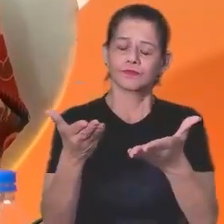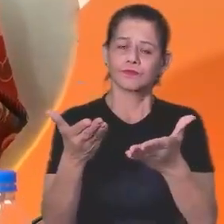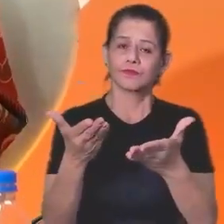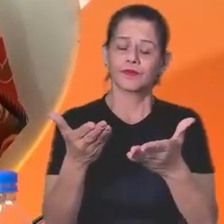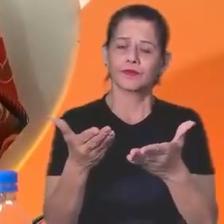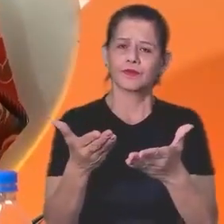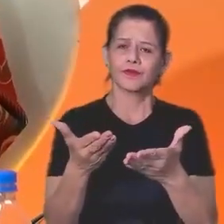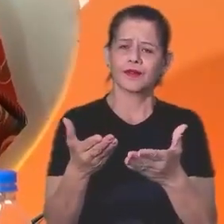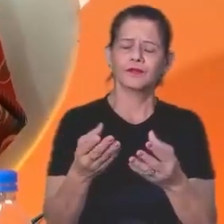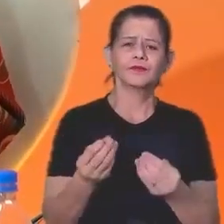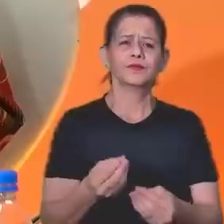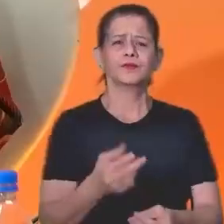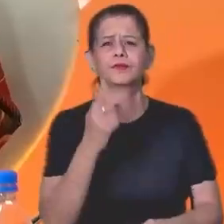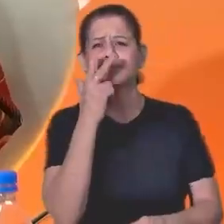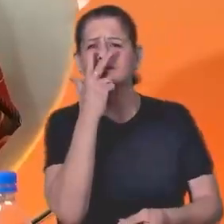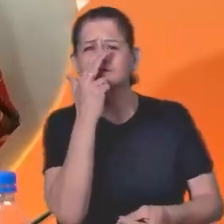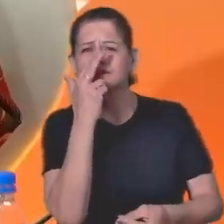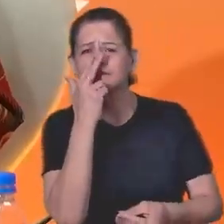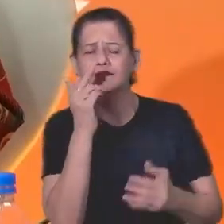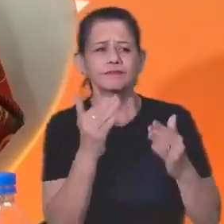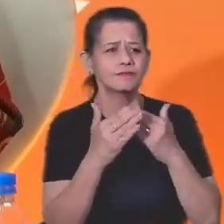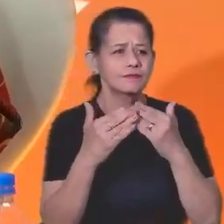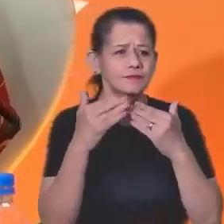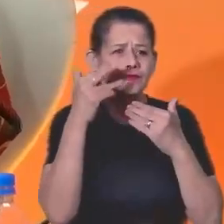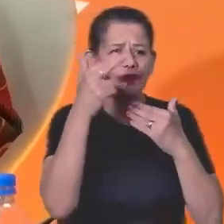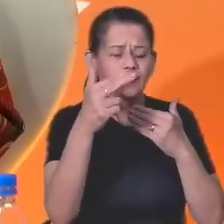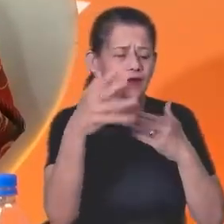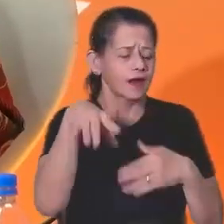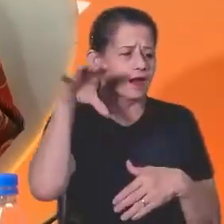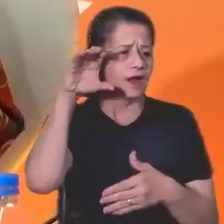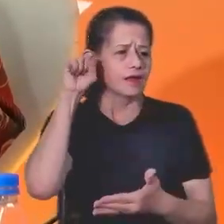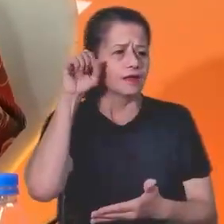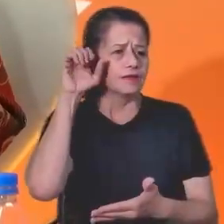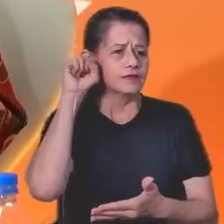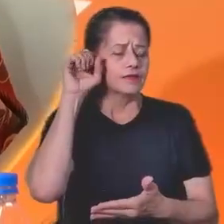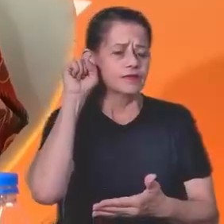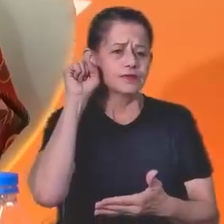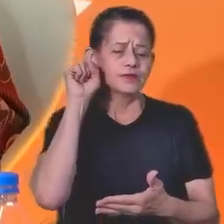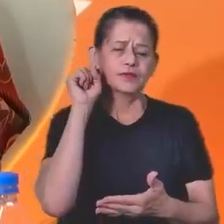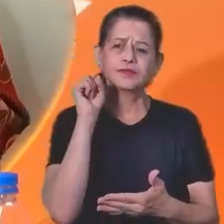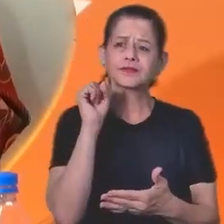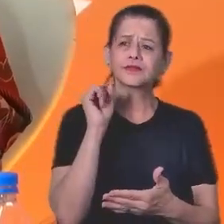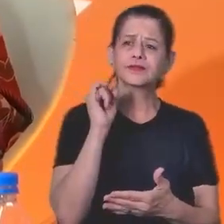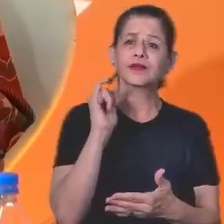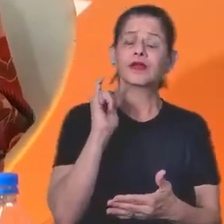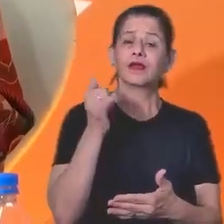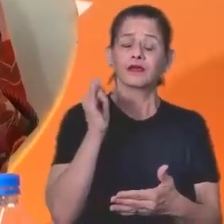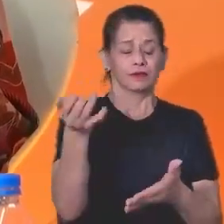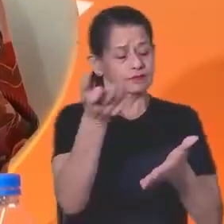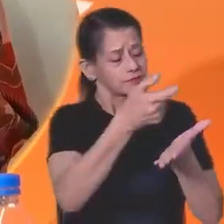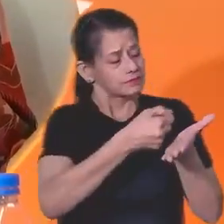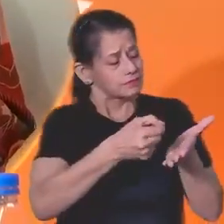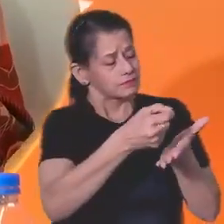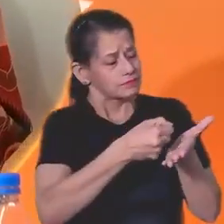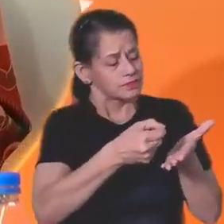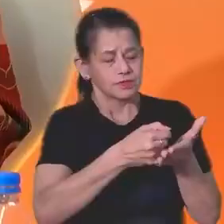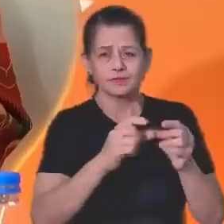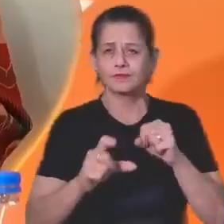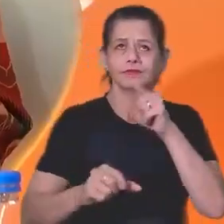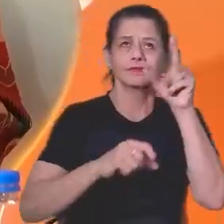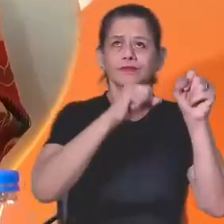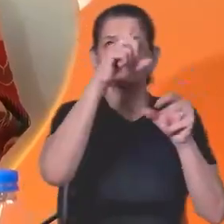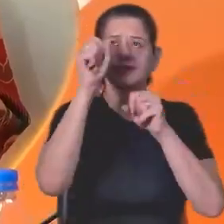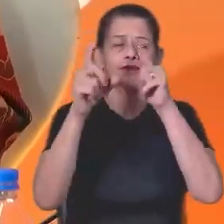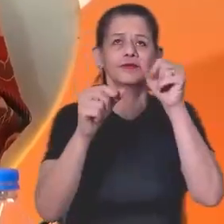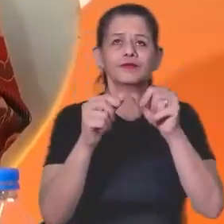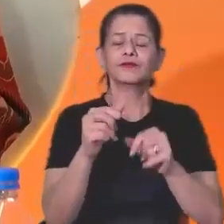do evento. A segunda pessoa sentada é Dona Rosinha, uma senhora negra de cabelos escuros que lhe estão presos em um coque atrás da